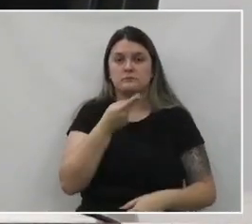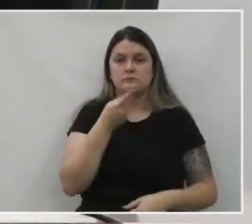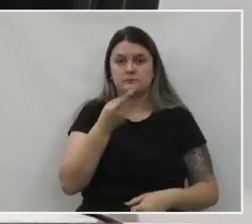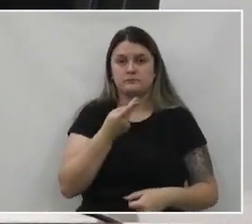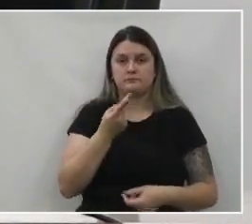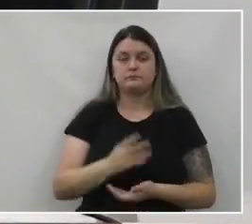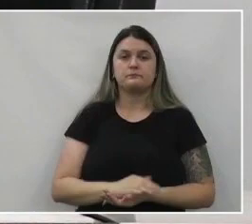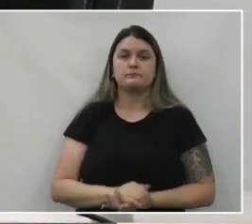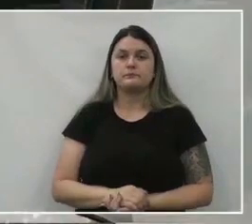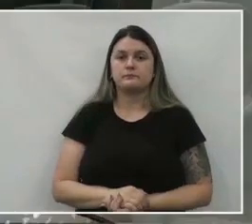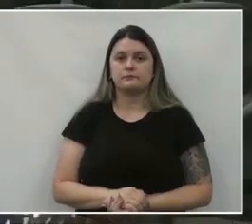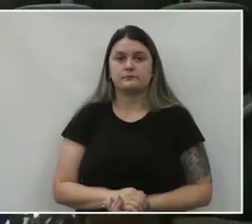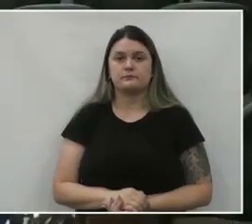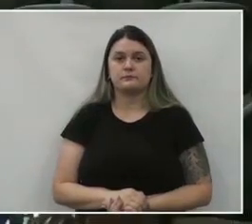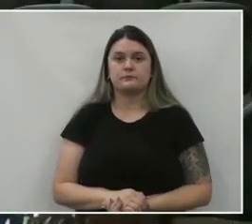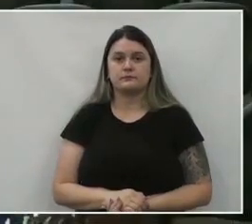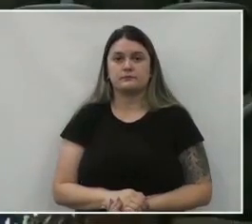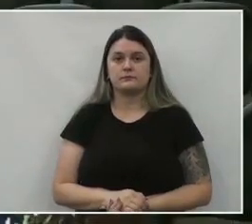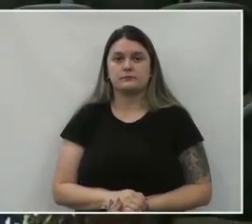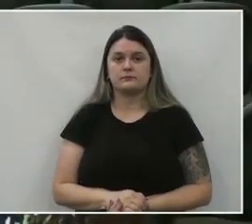que dela desejarem fazer uso.